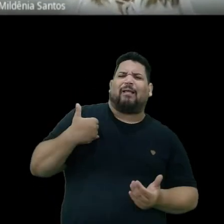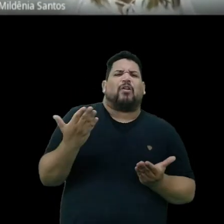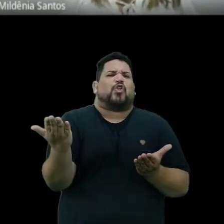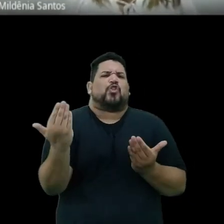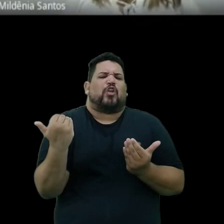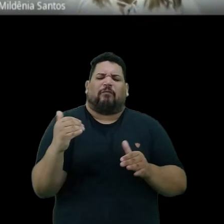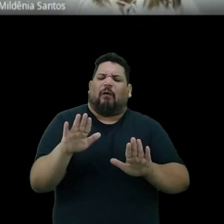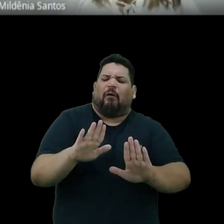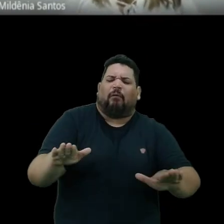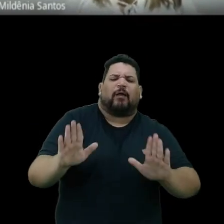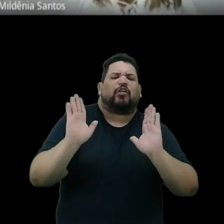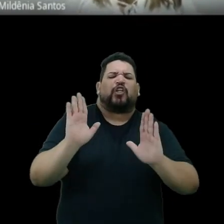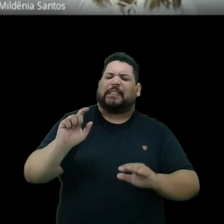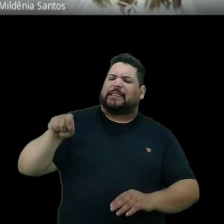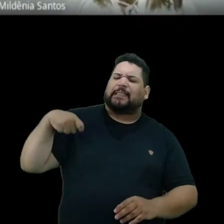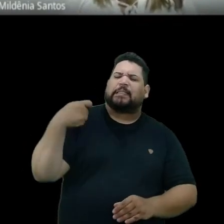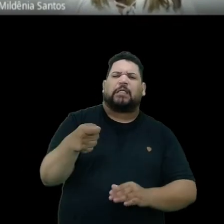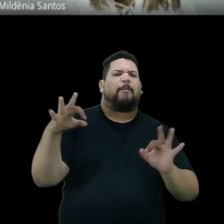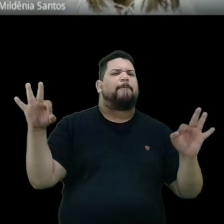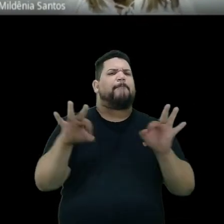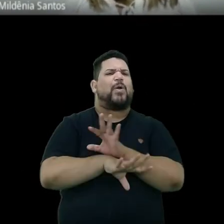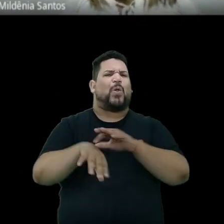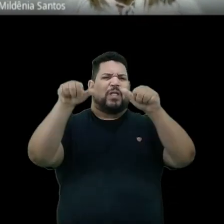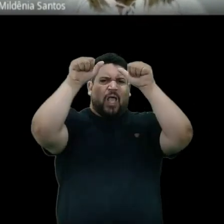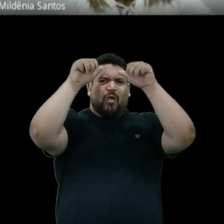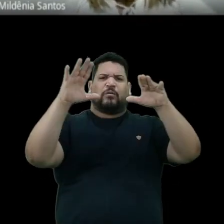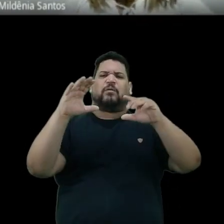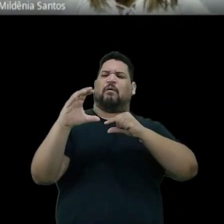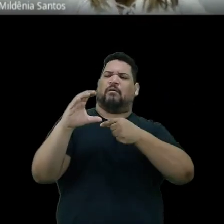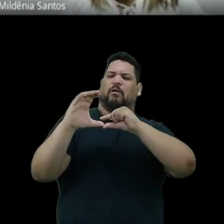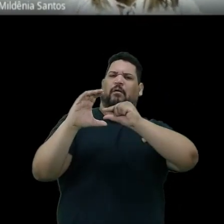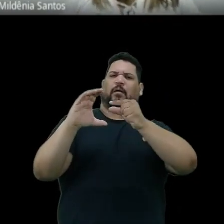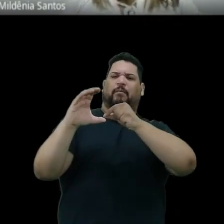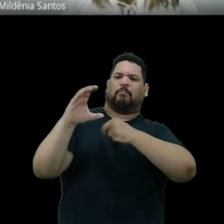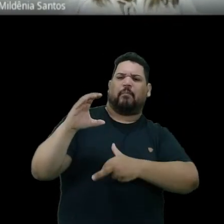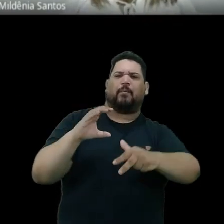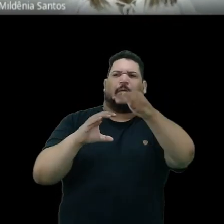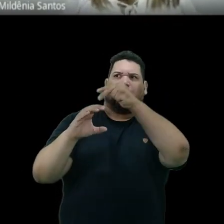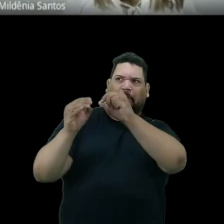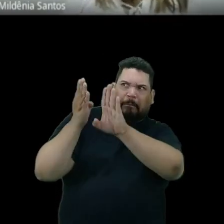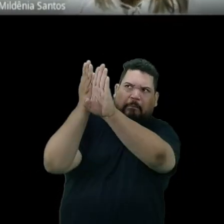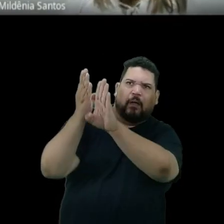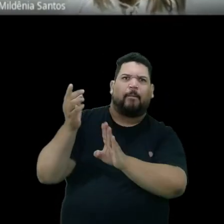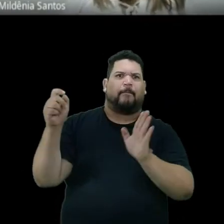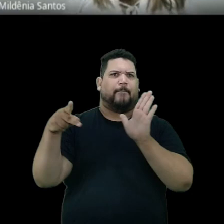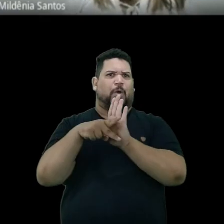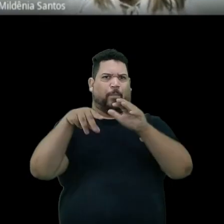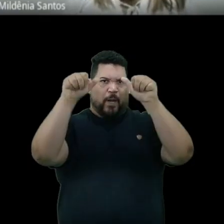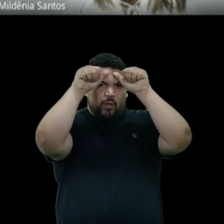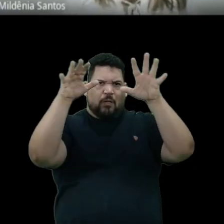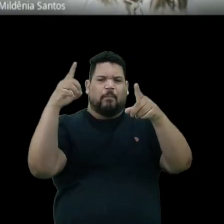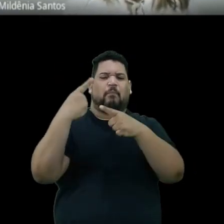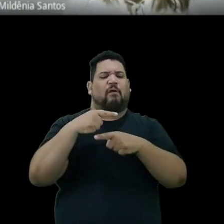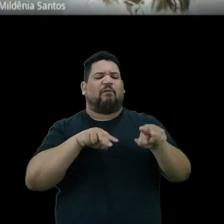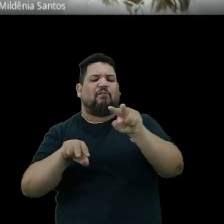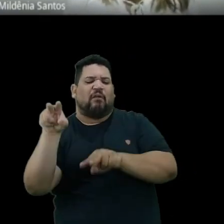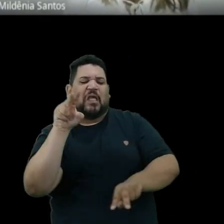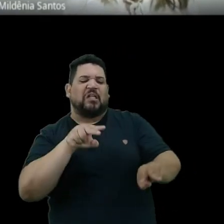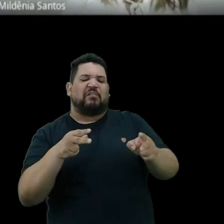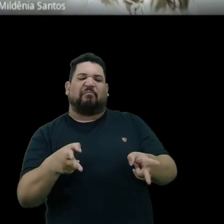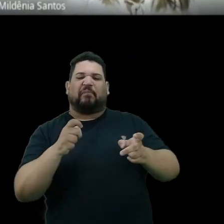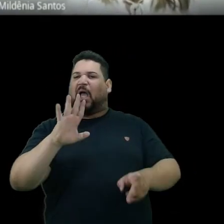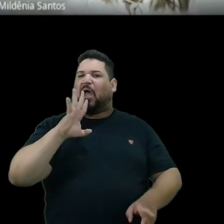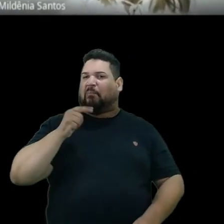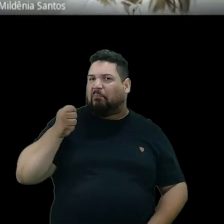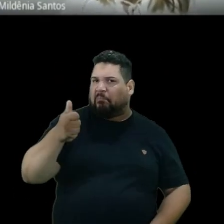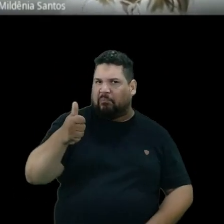você já está dizendo que ele está dentro de um transtorno, que ele tem autismo, só porque você olhou para ele? Mas